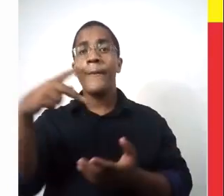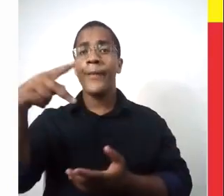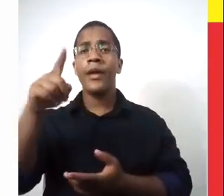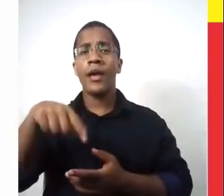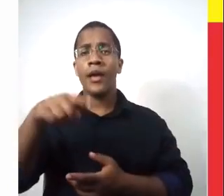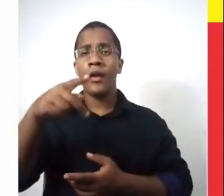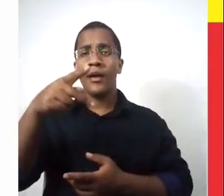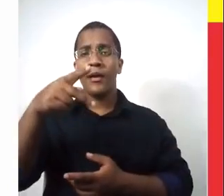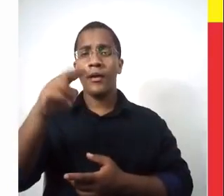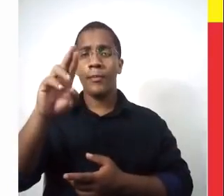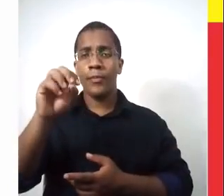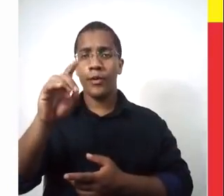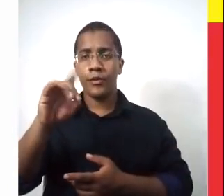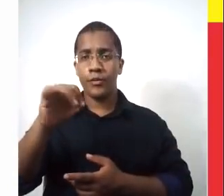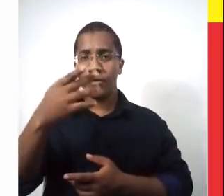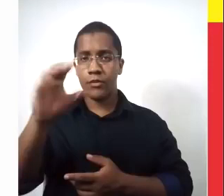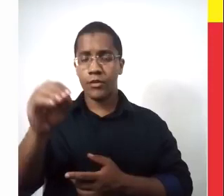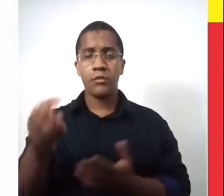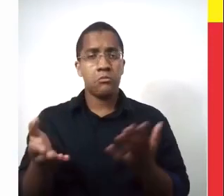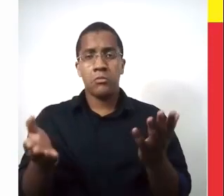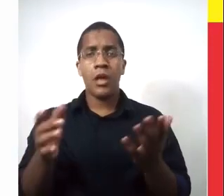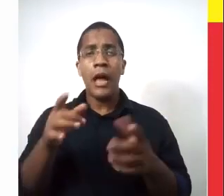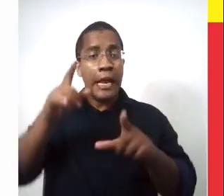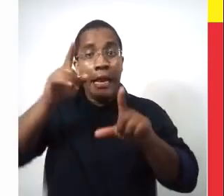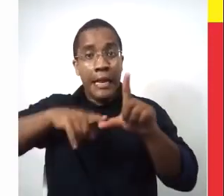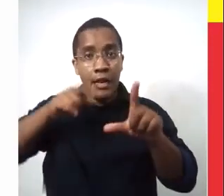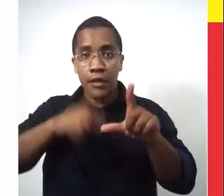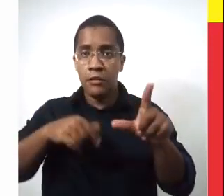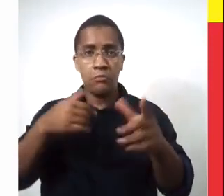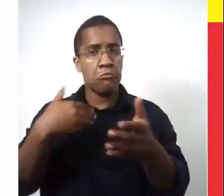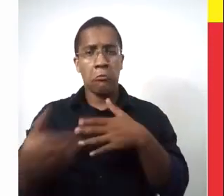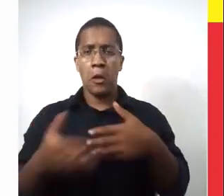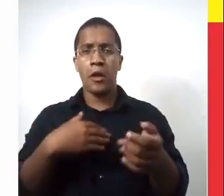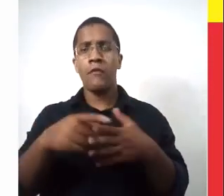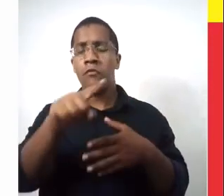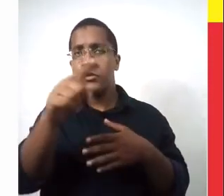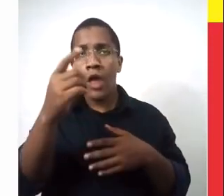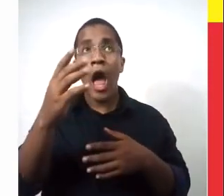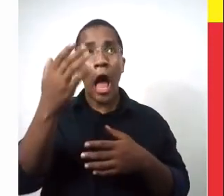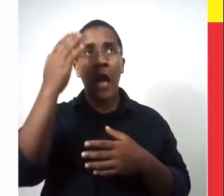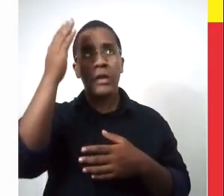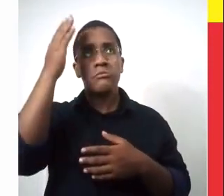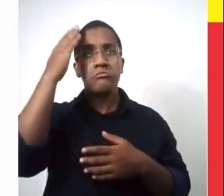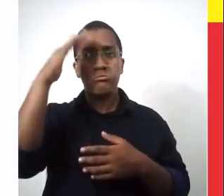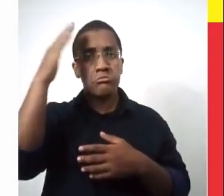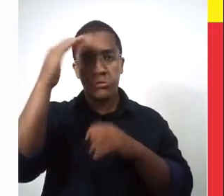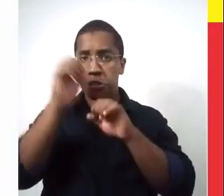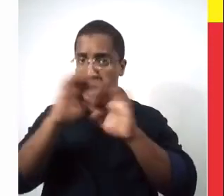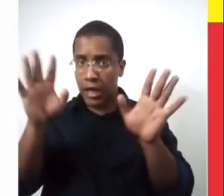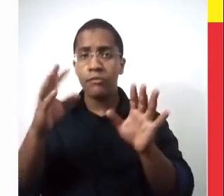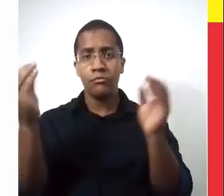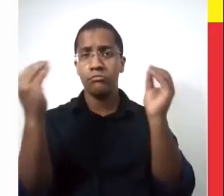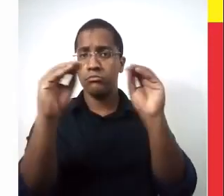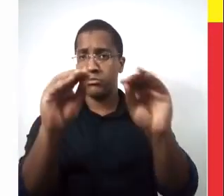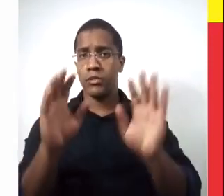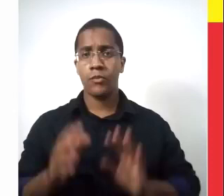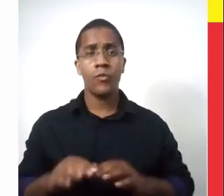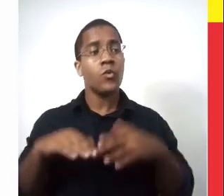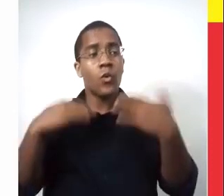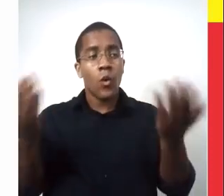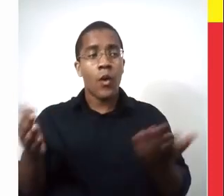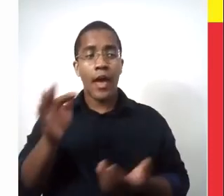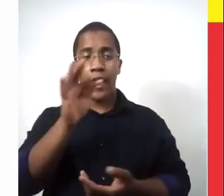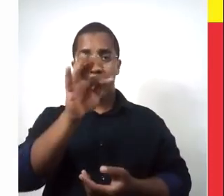incógnita, a letra, do jeito que você preferir para entender melhor. Também pode vir assim, f de x é igual a x